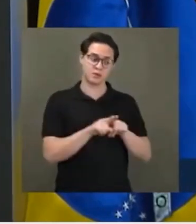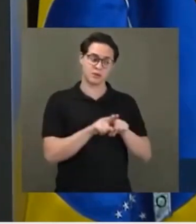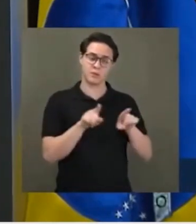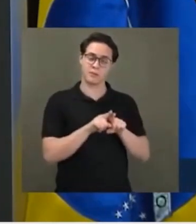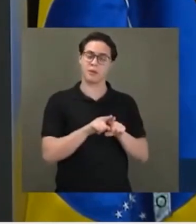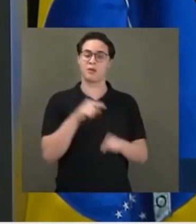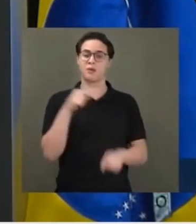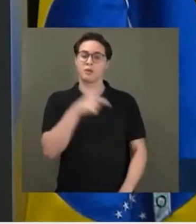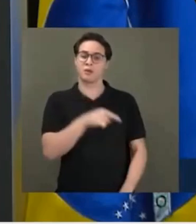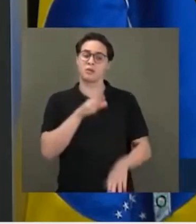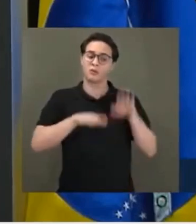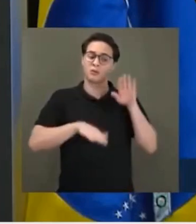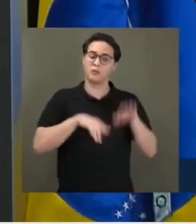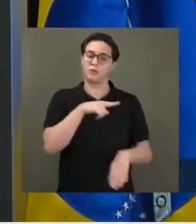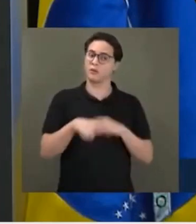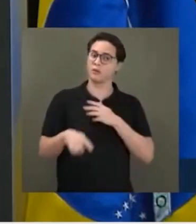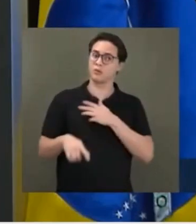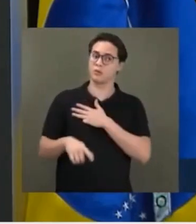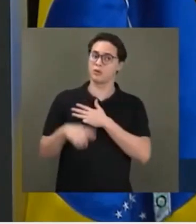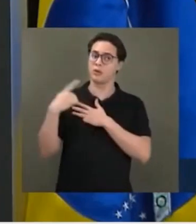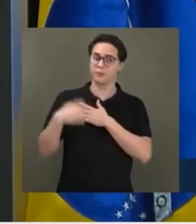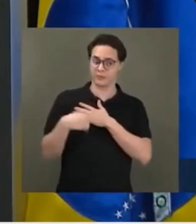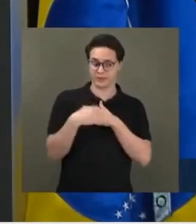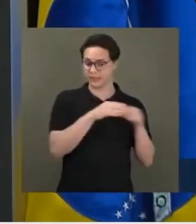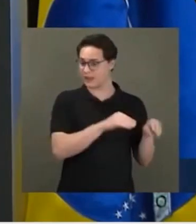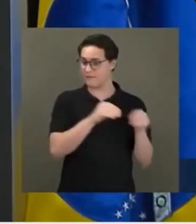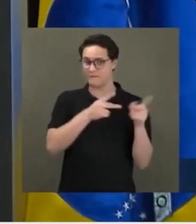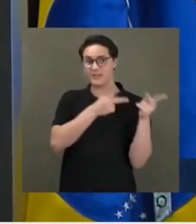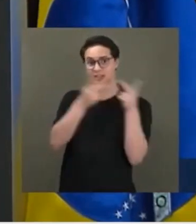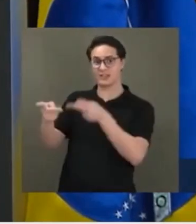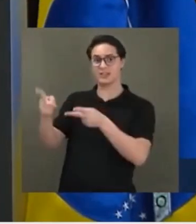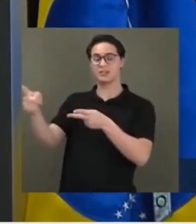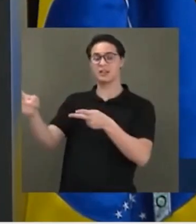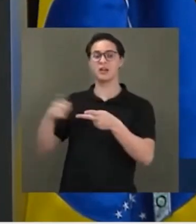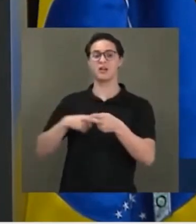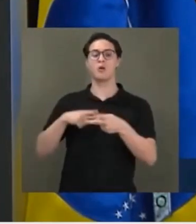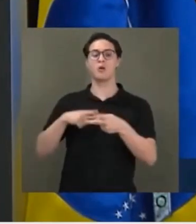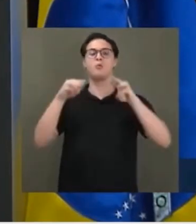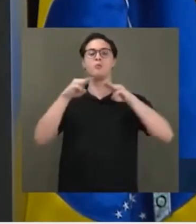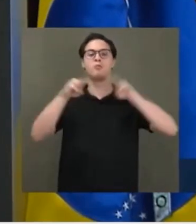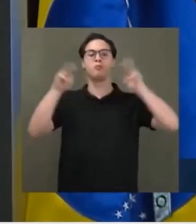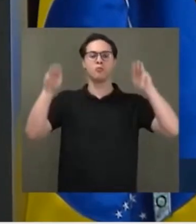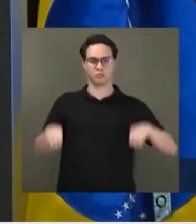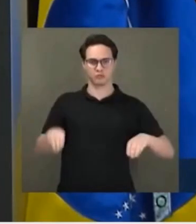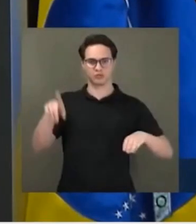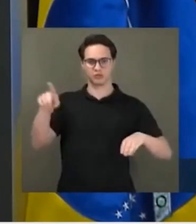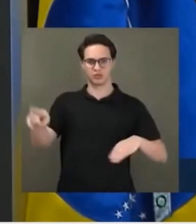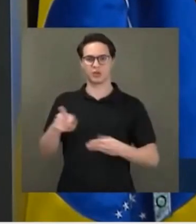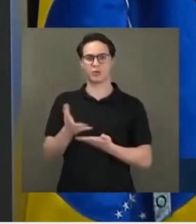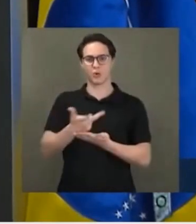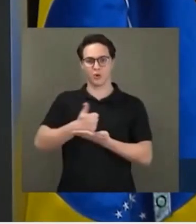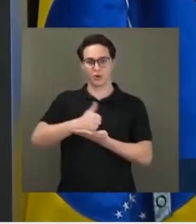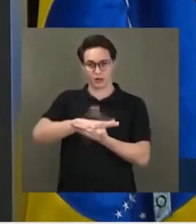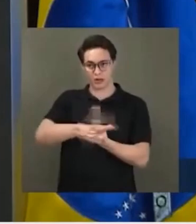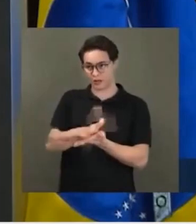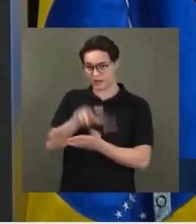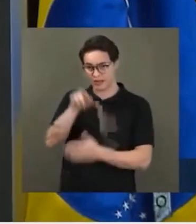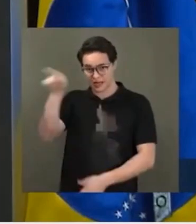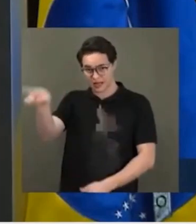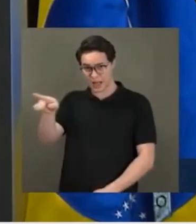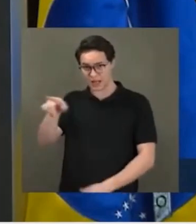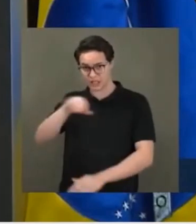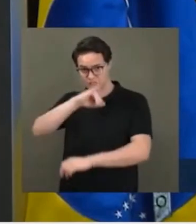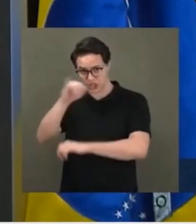que ser levado a um museu do holocausto não de Jerusalém